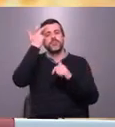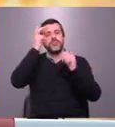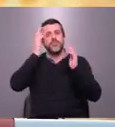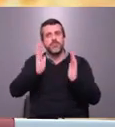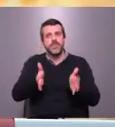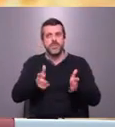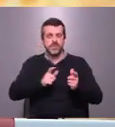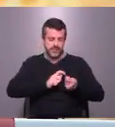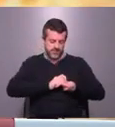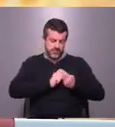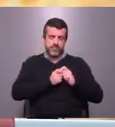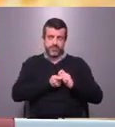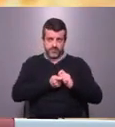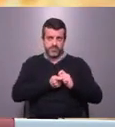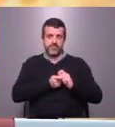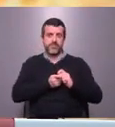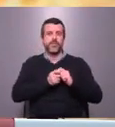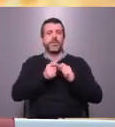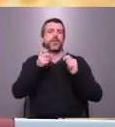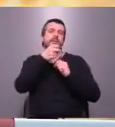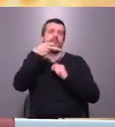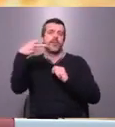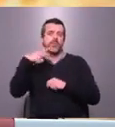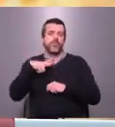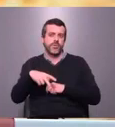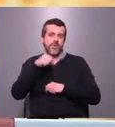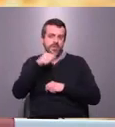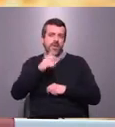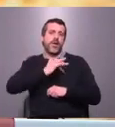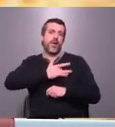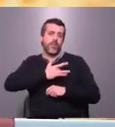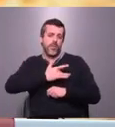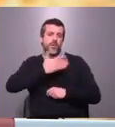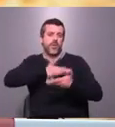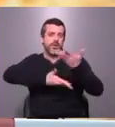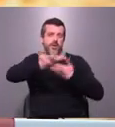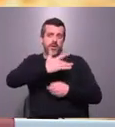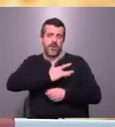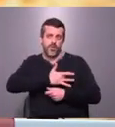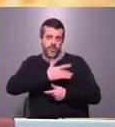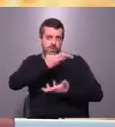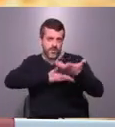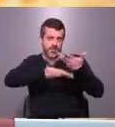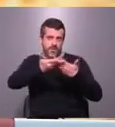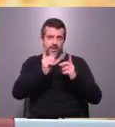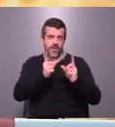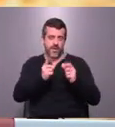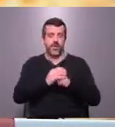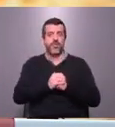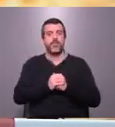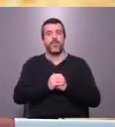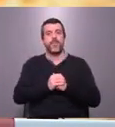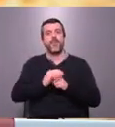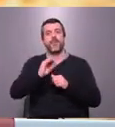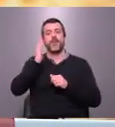conversão. Isto é, o provérbio português diz que amor com amor se paga. E é quando nós